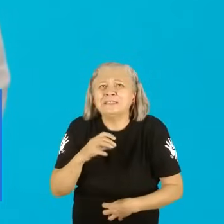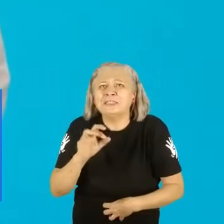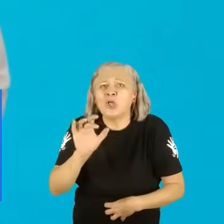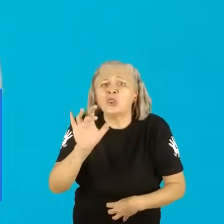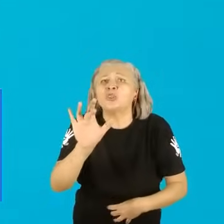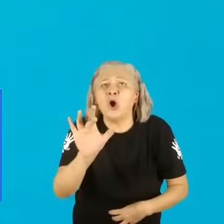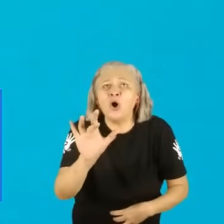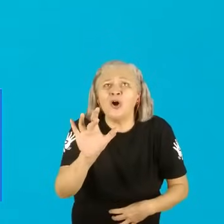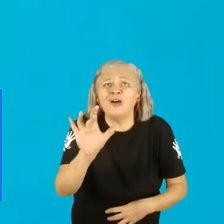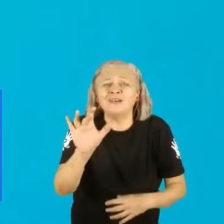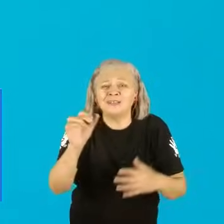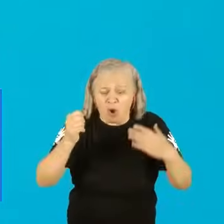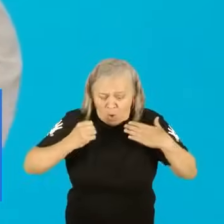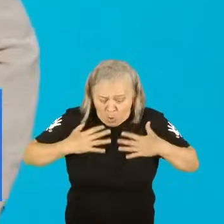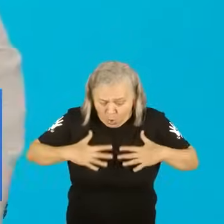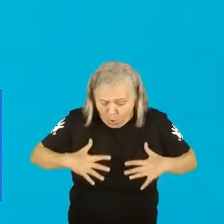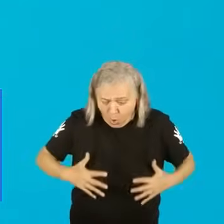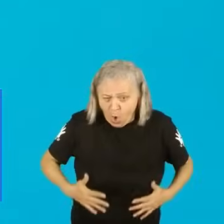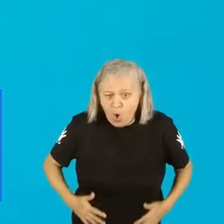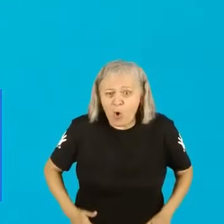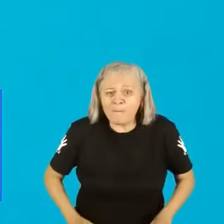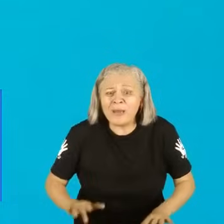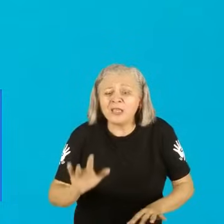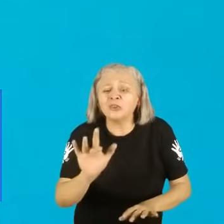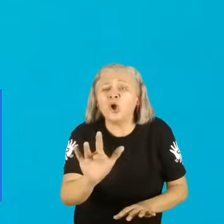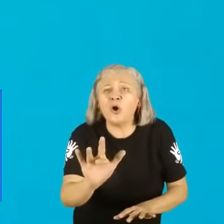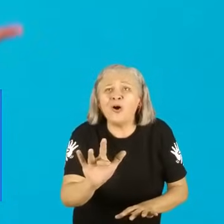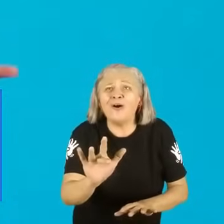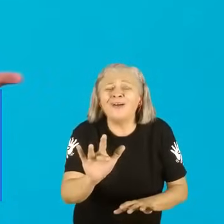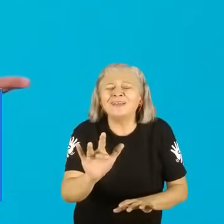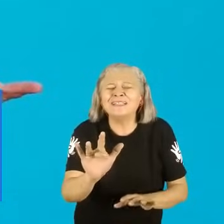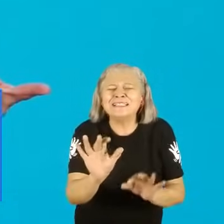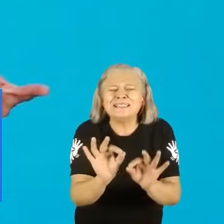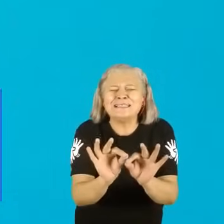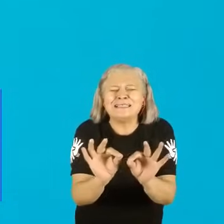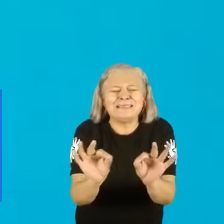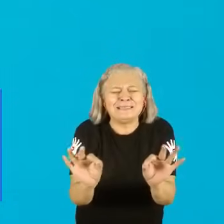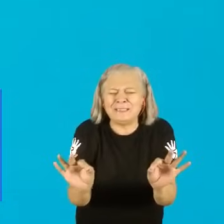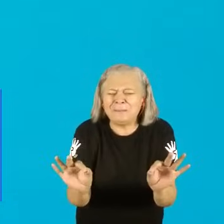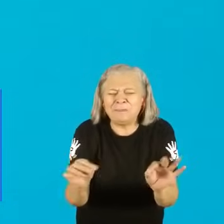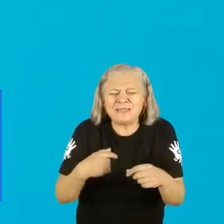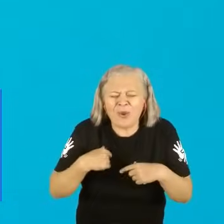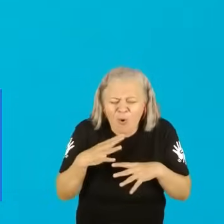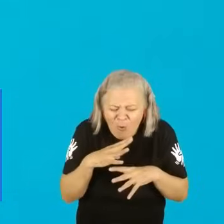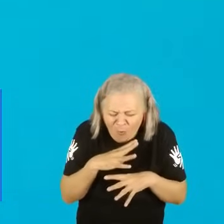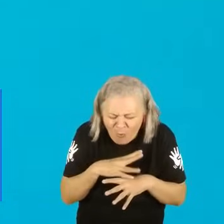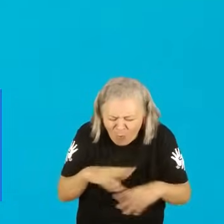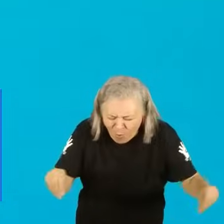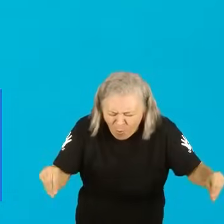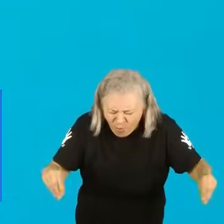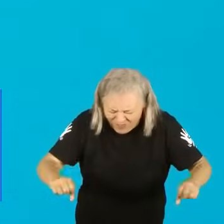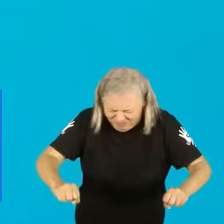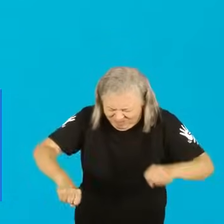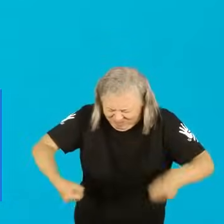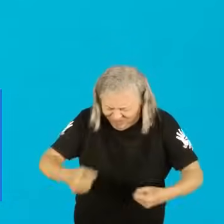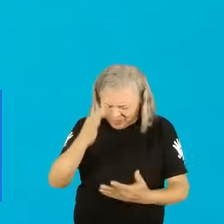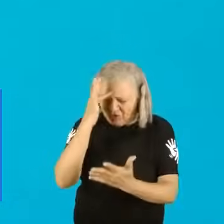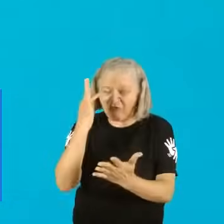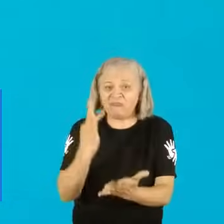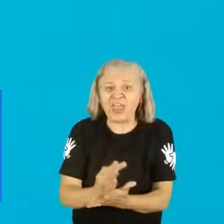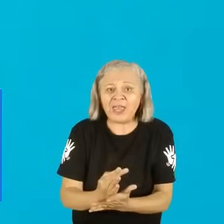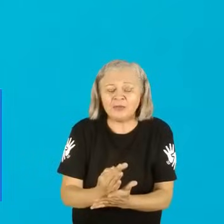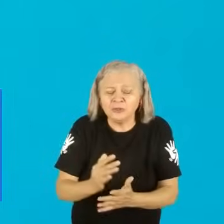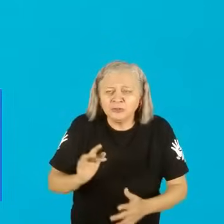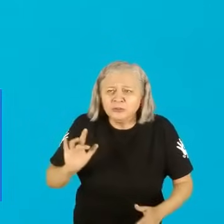Pois pensava: se eu apenas tocar em seu manto, serei curada. No mesmo